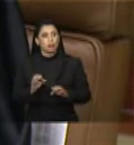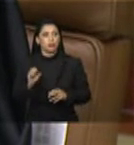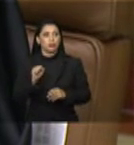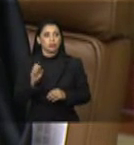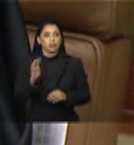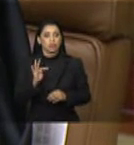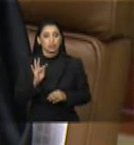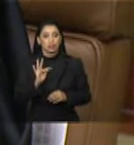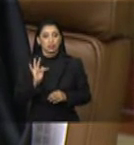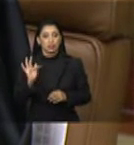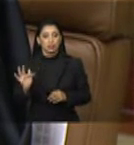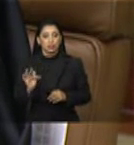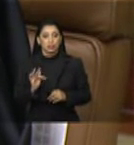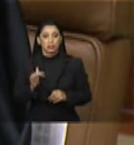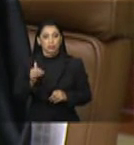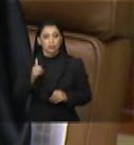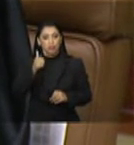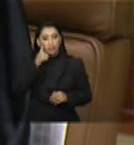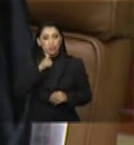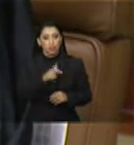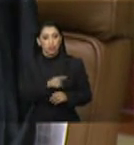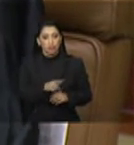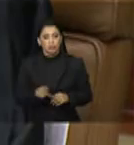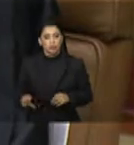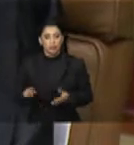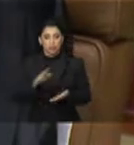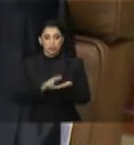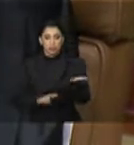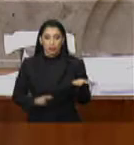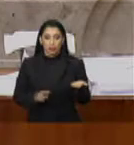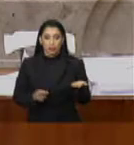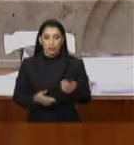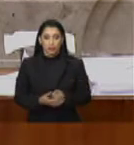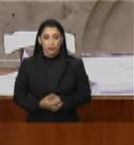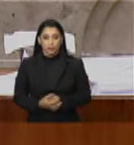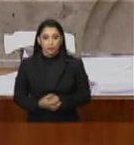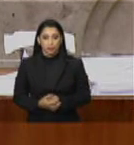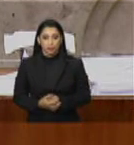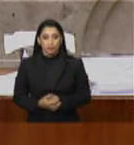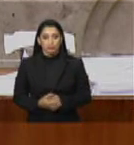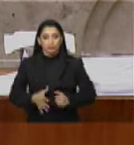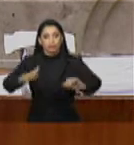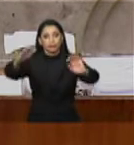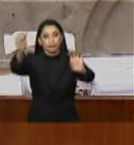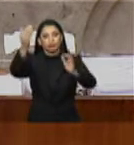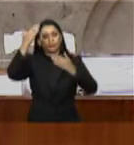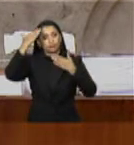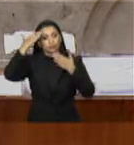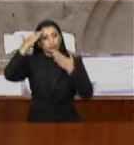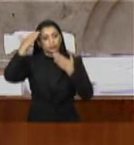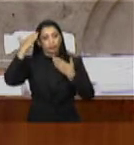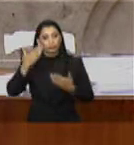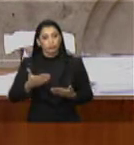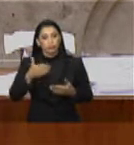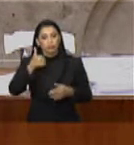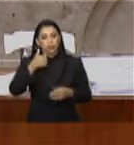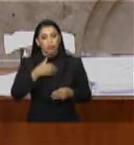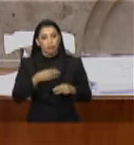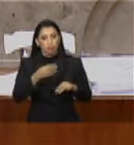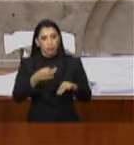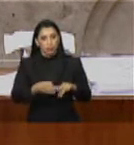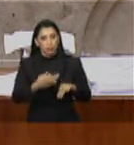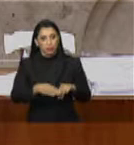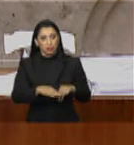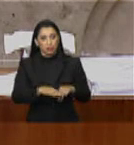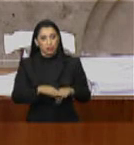e esse é a senhora Presidente o relatório muito obrigada Ministro fachin eu